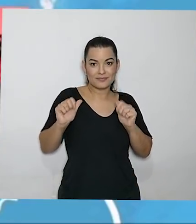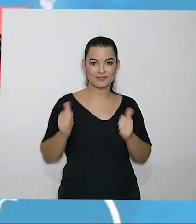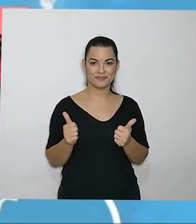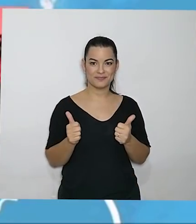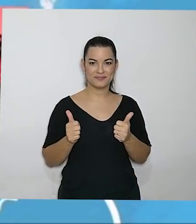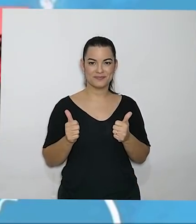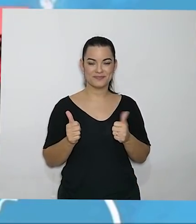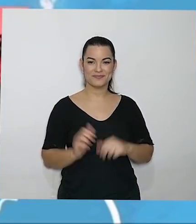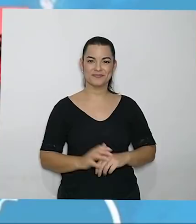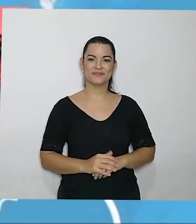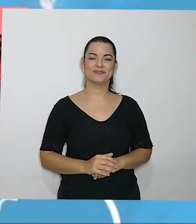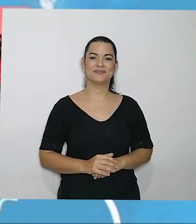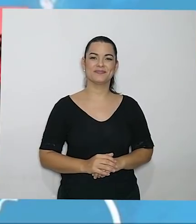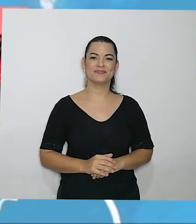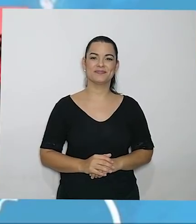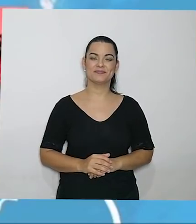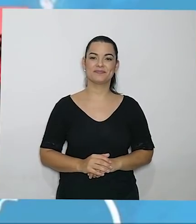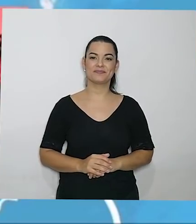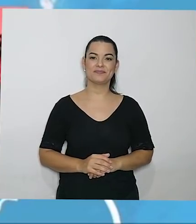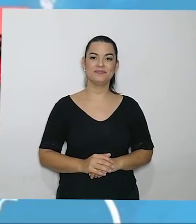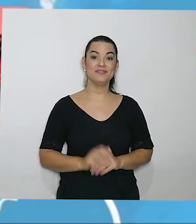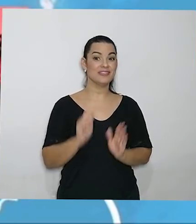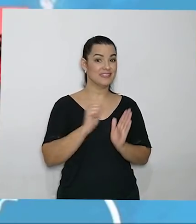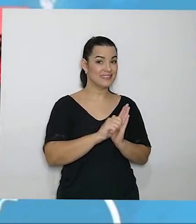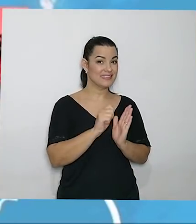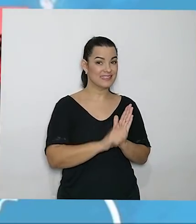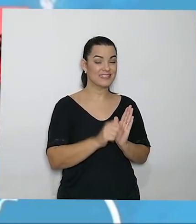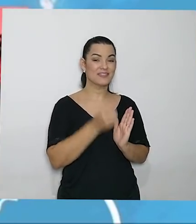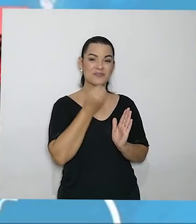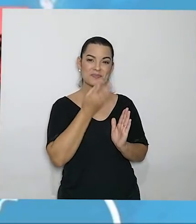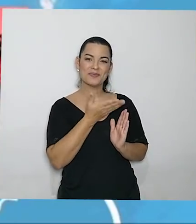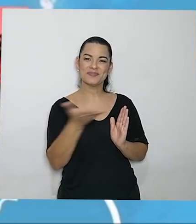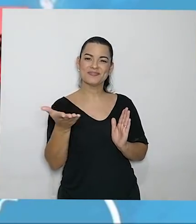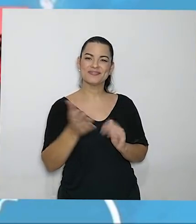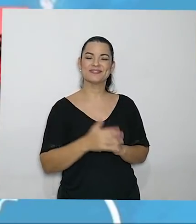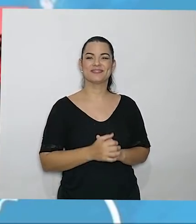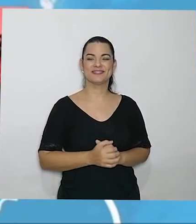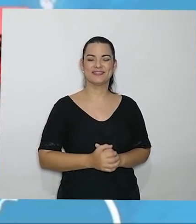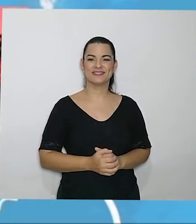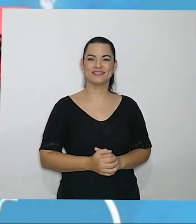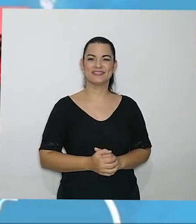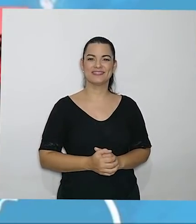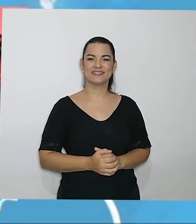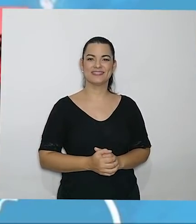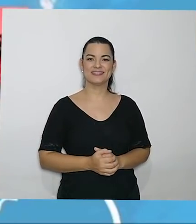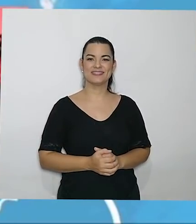se tiver. Boa escrita para vocês!